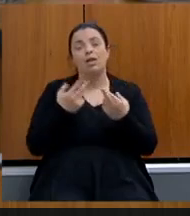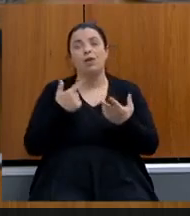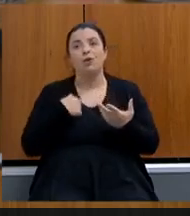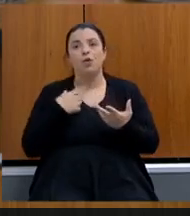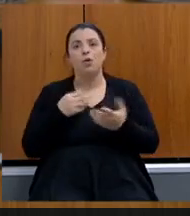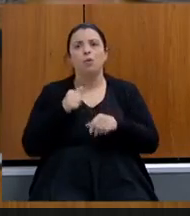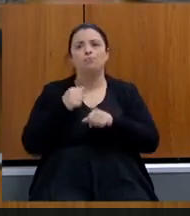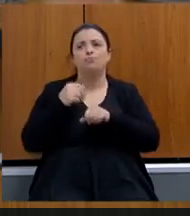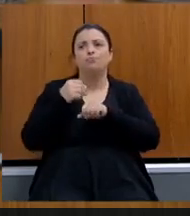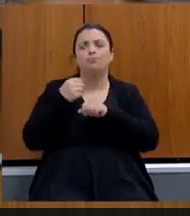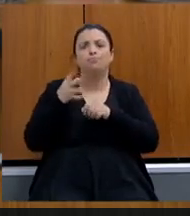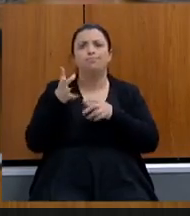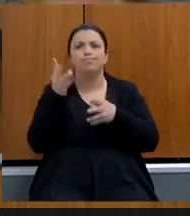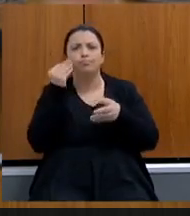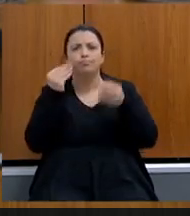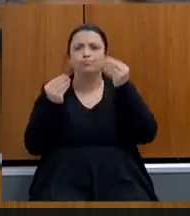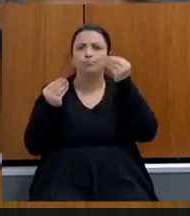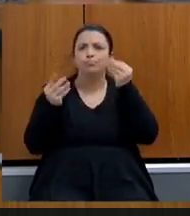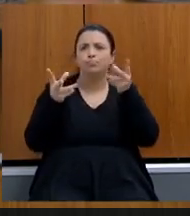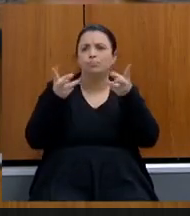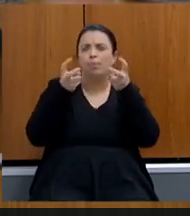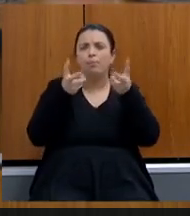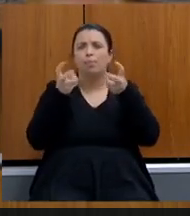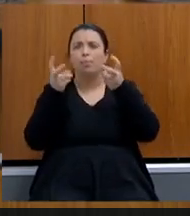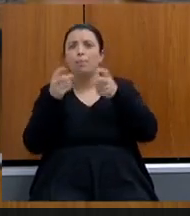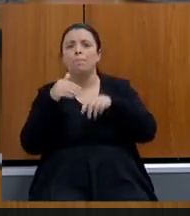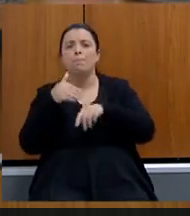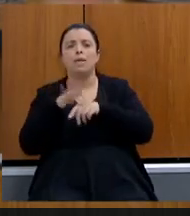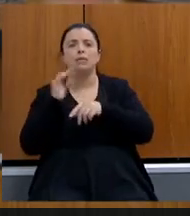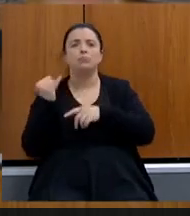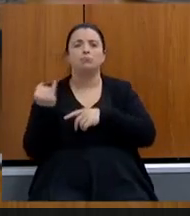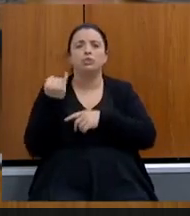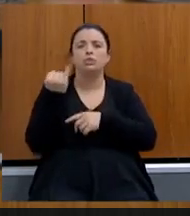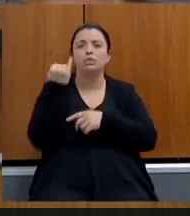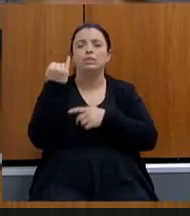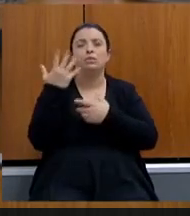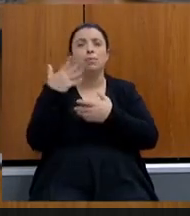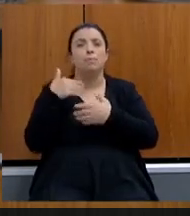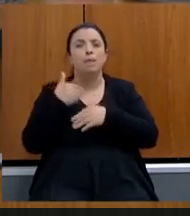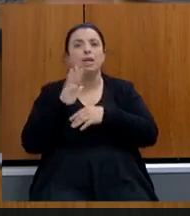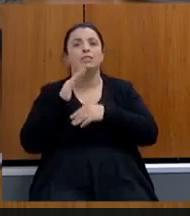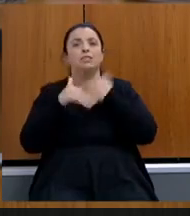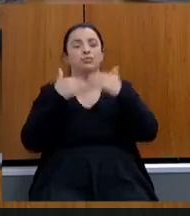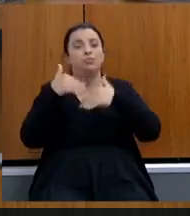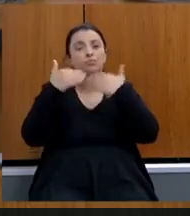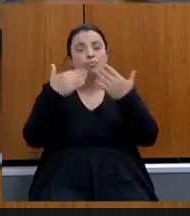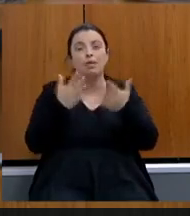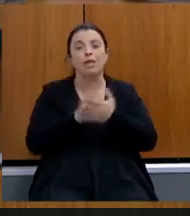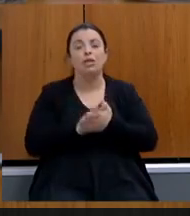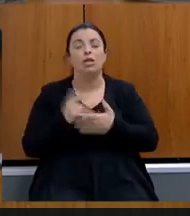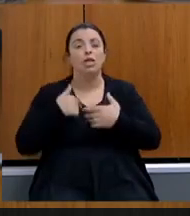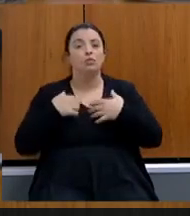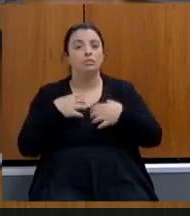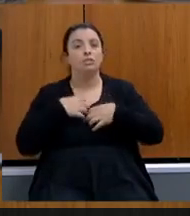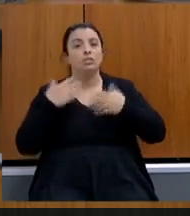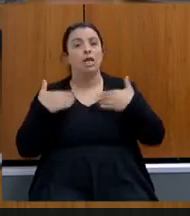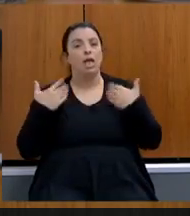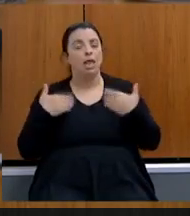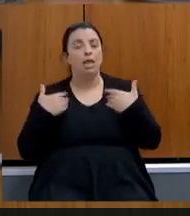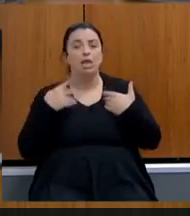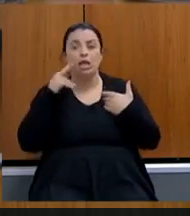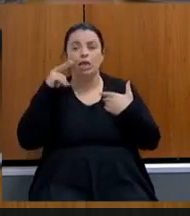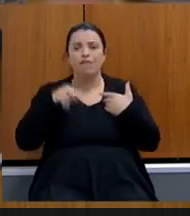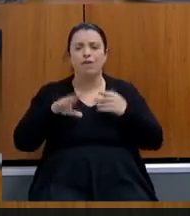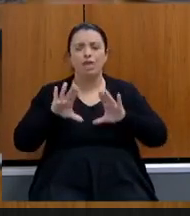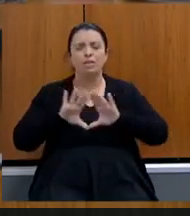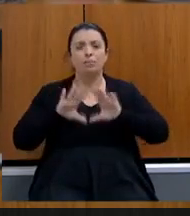vários compromissos de devolutiva de informação para os senhores e com a grande alegria de ver que essa casa